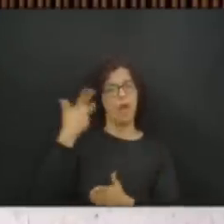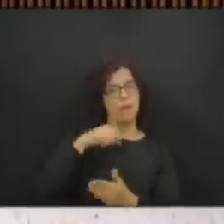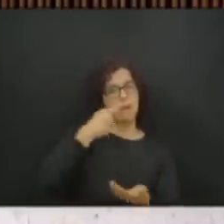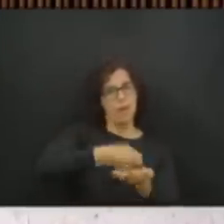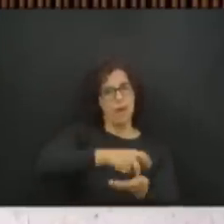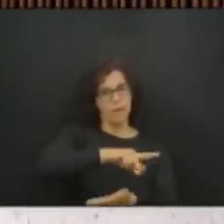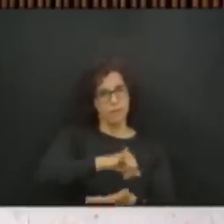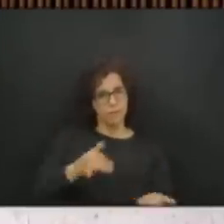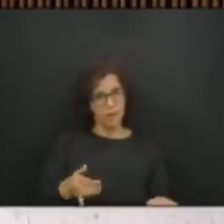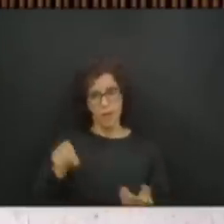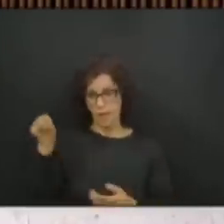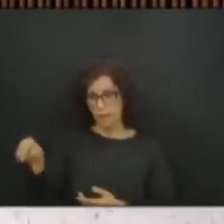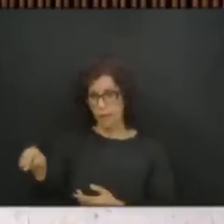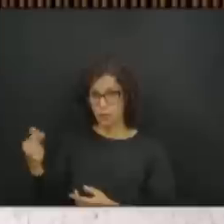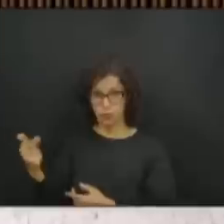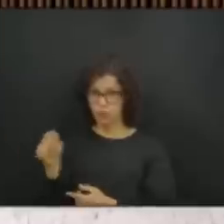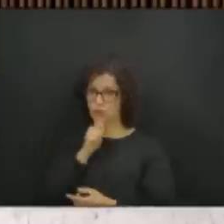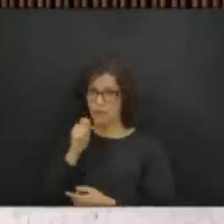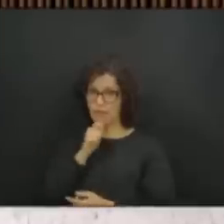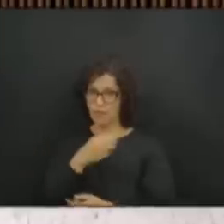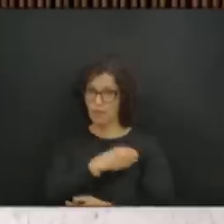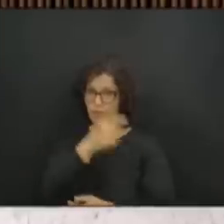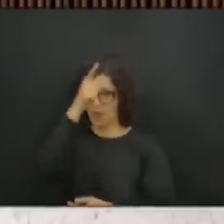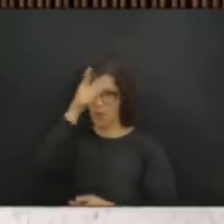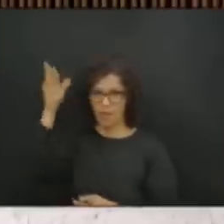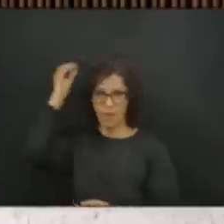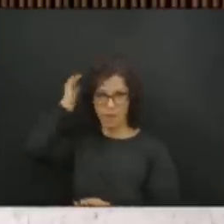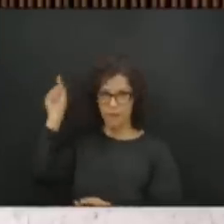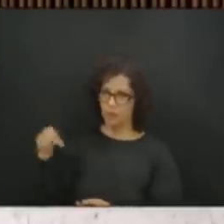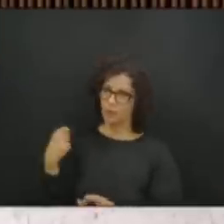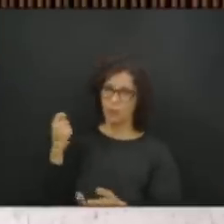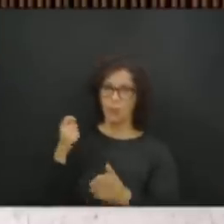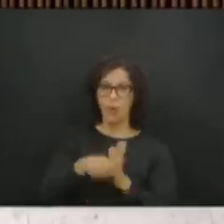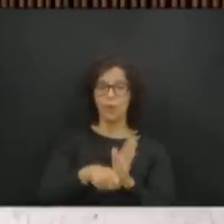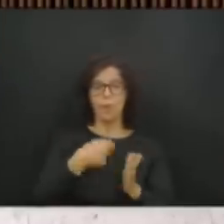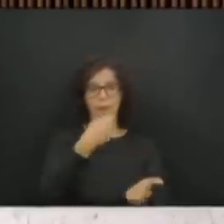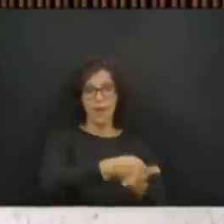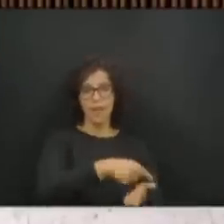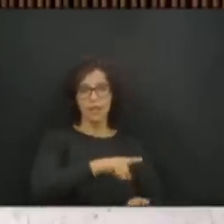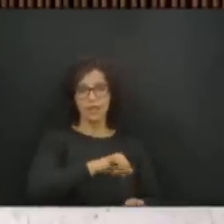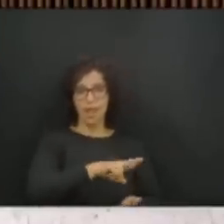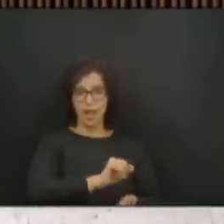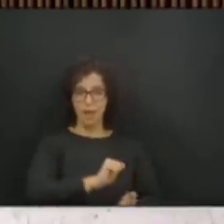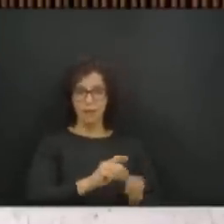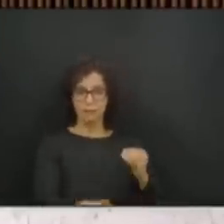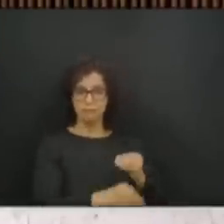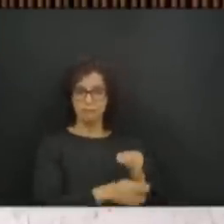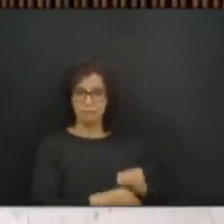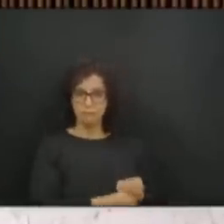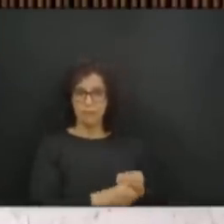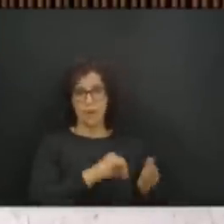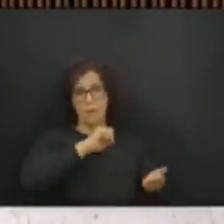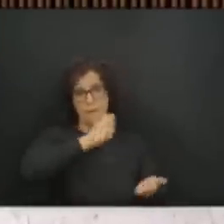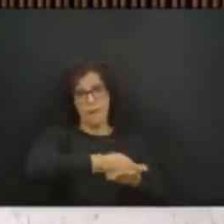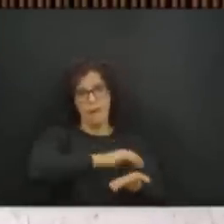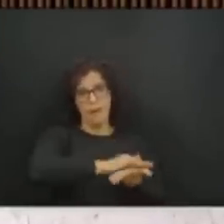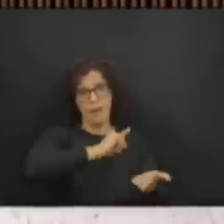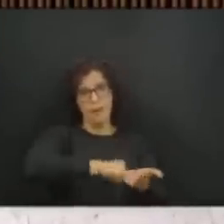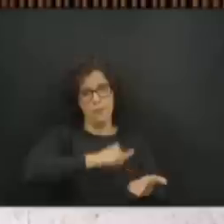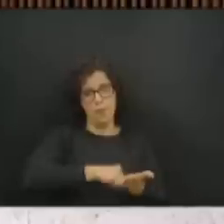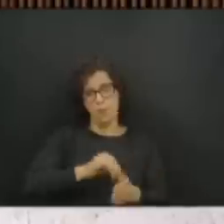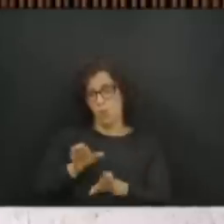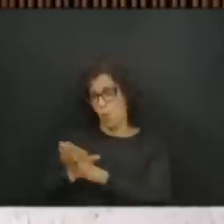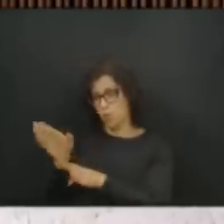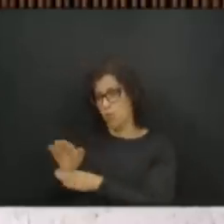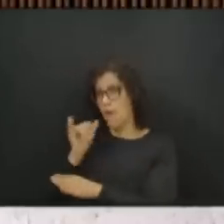coisa que não acontecia quando eu li quando era a pagamento de diárias tem muitos policiais que não estão sendo